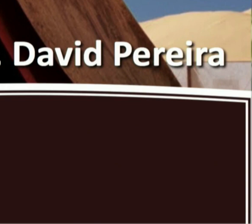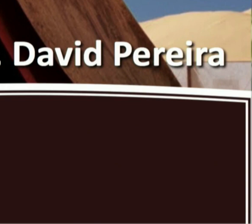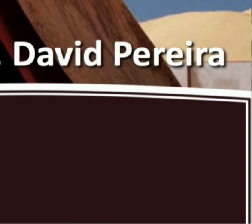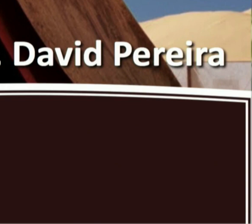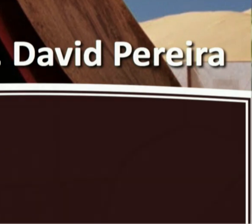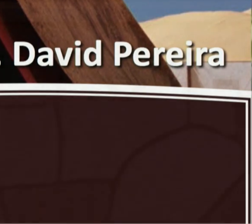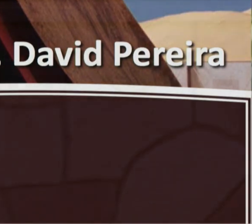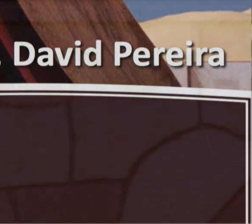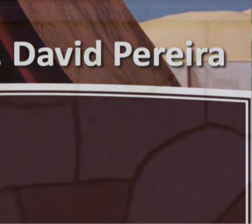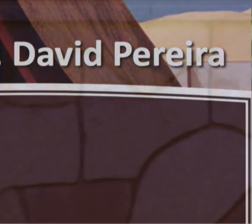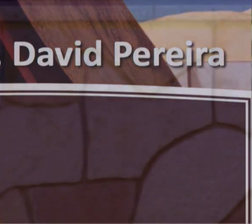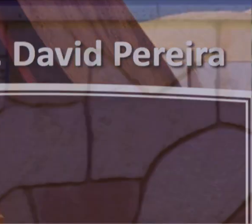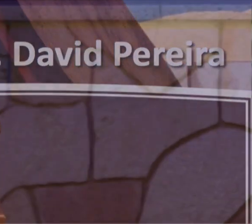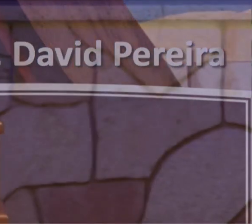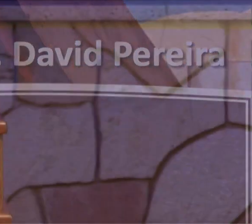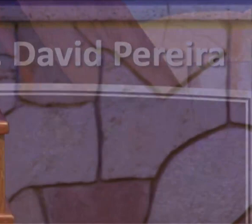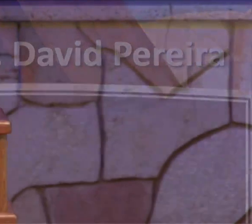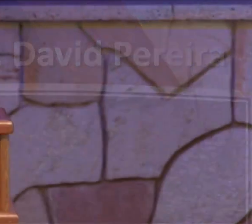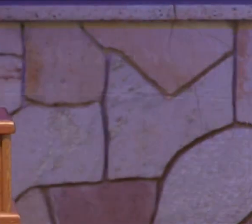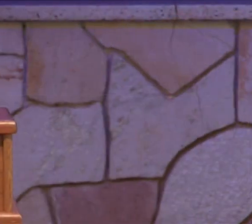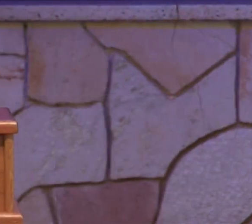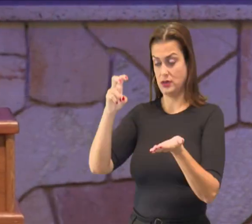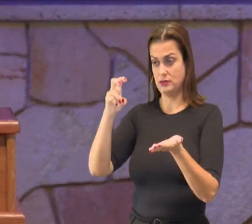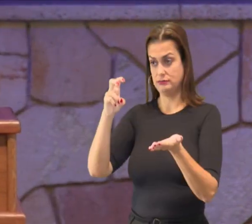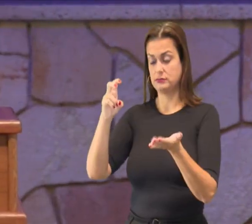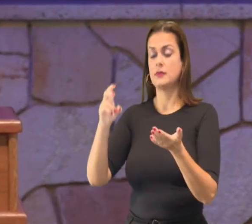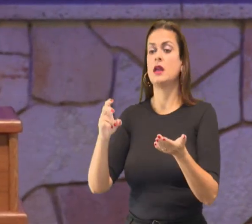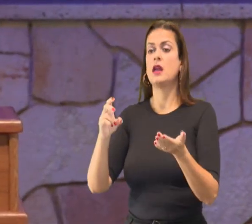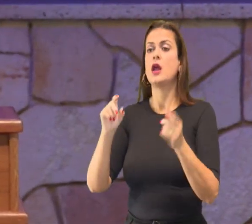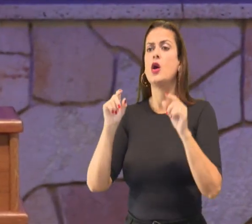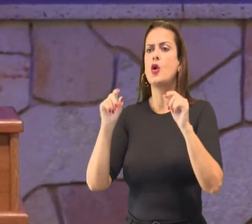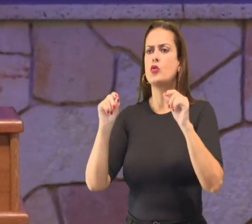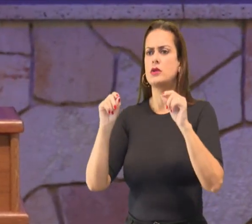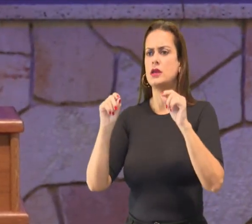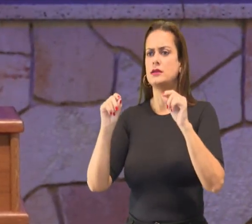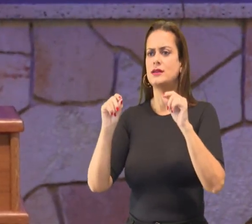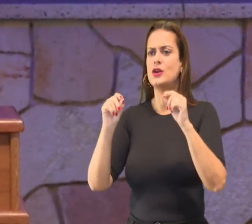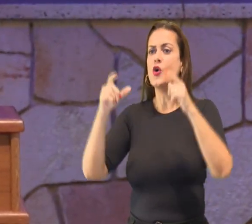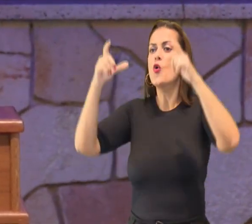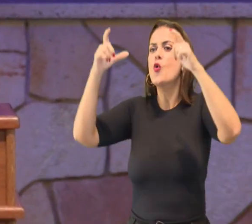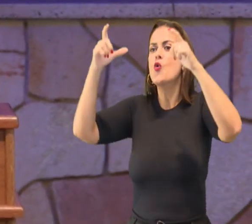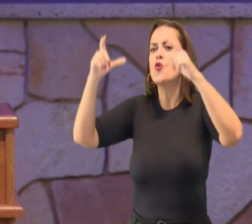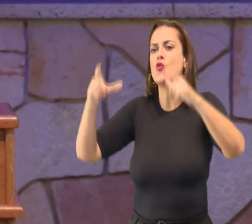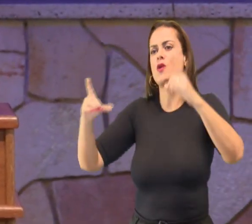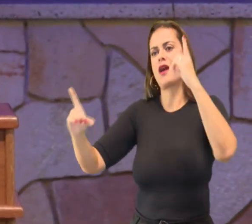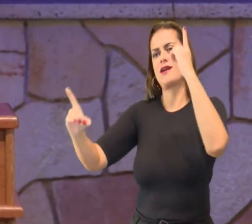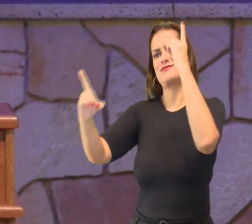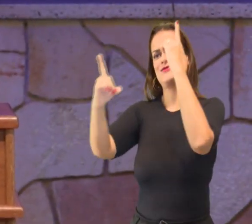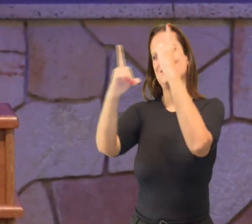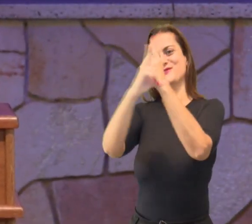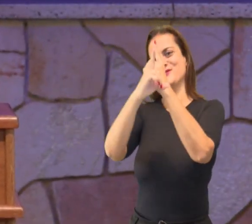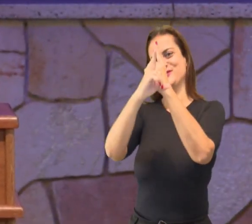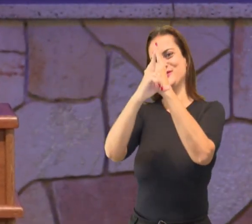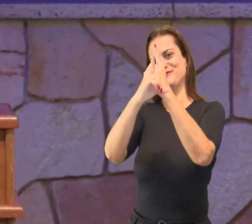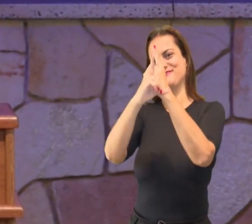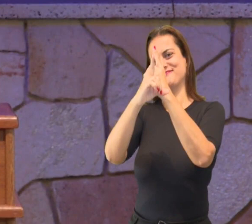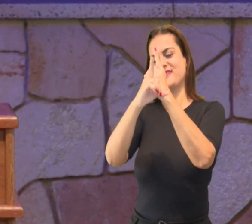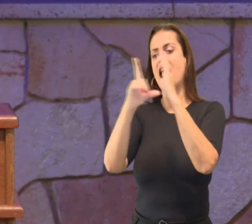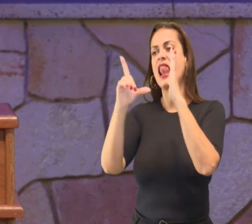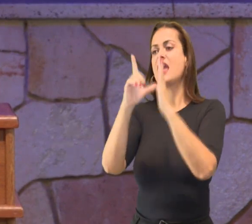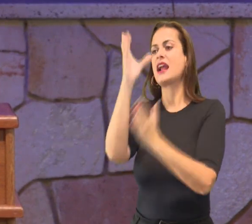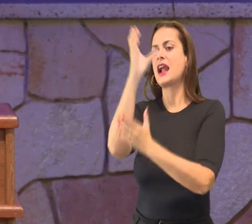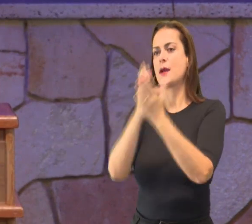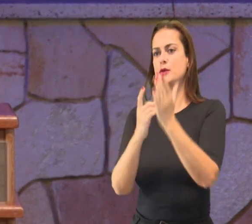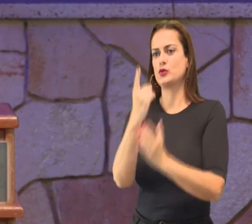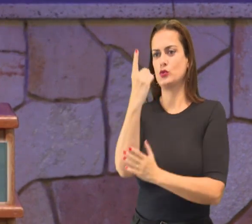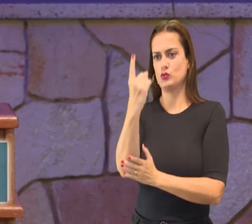Eu falo nesta manhã sobre o tema Tenda do Encontro, e para isso eu convido que você abra sua Bíblia no livro de Levítico, no capítulo